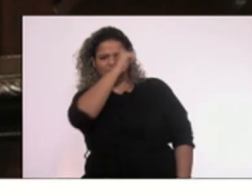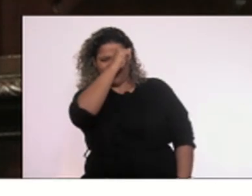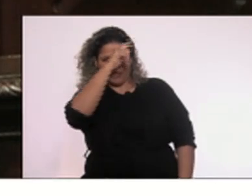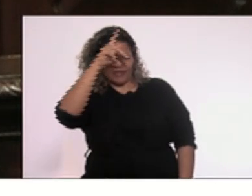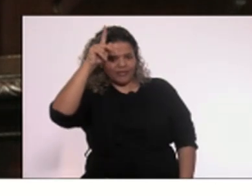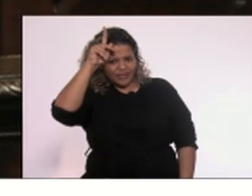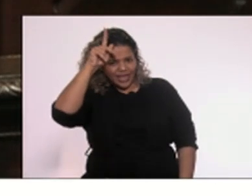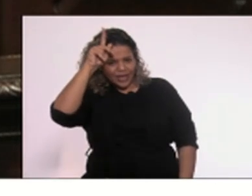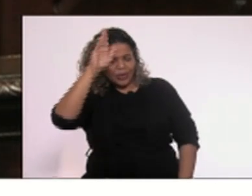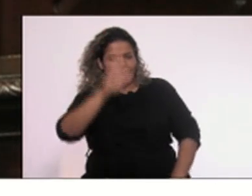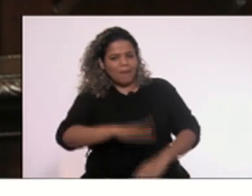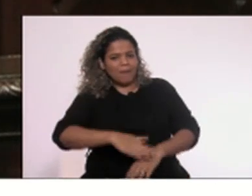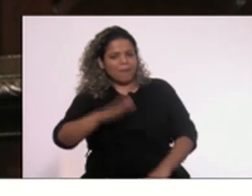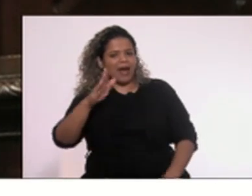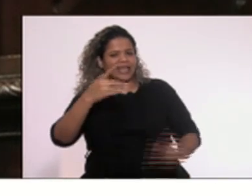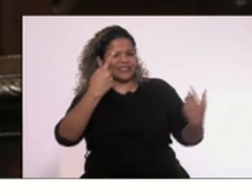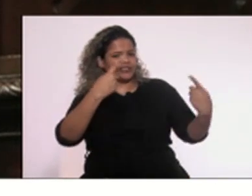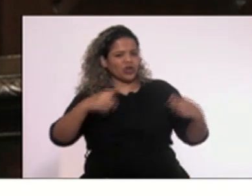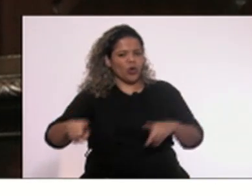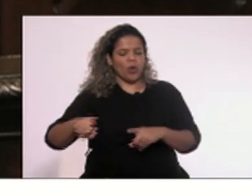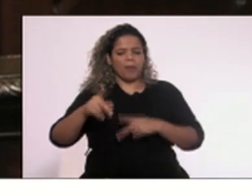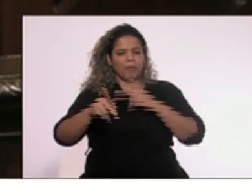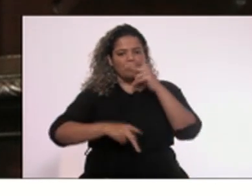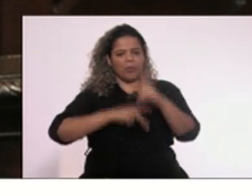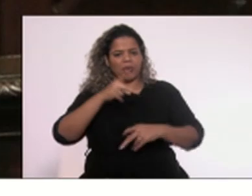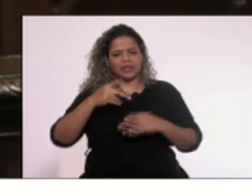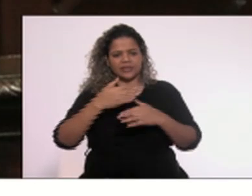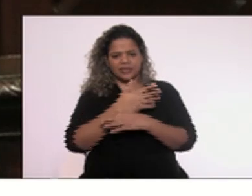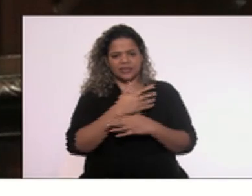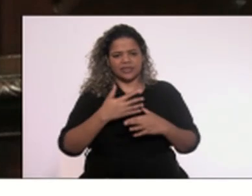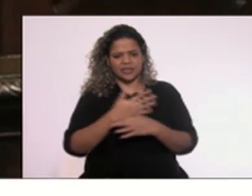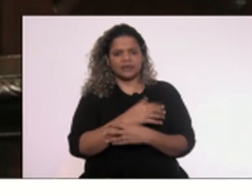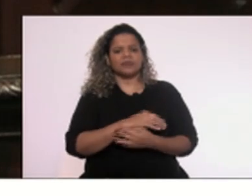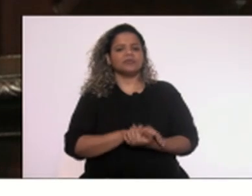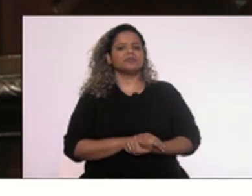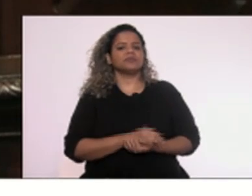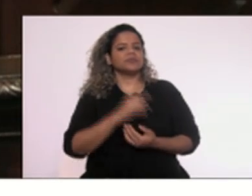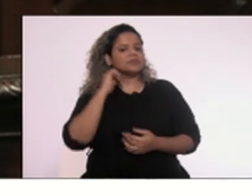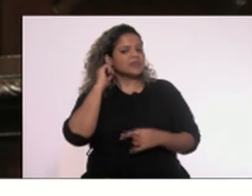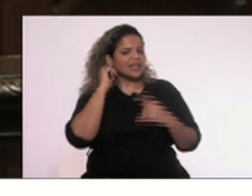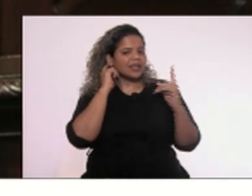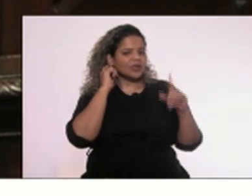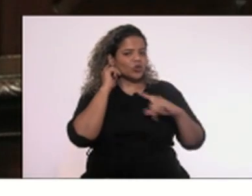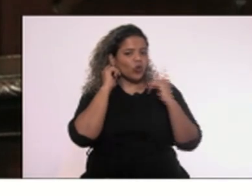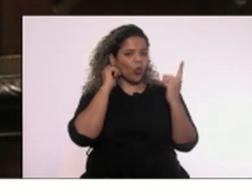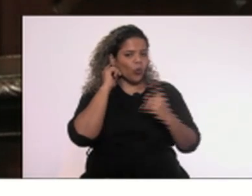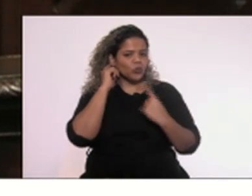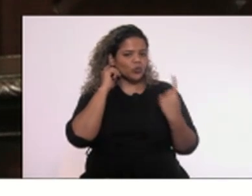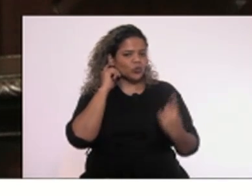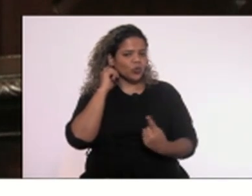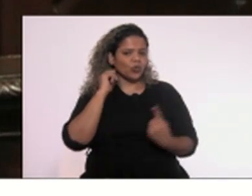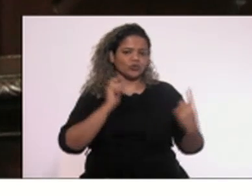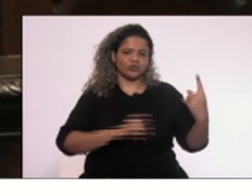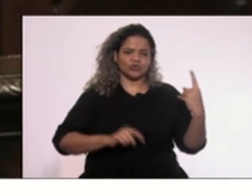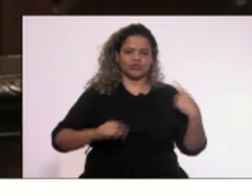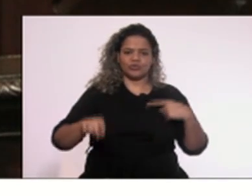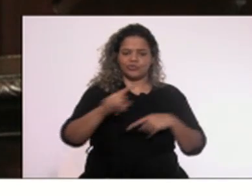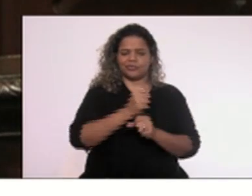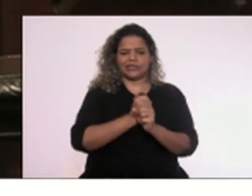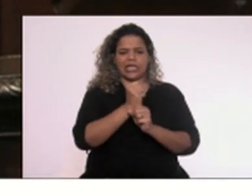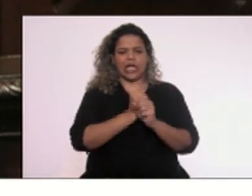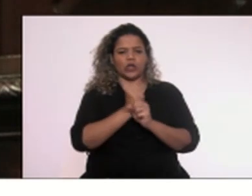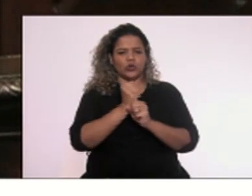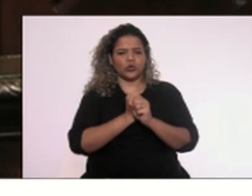prefeito mais rejeitado da cidade do Rio de Janeiro em todos os